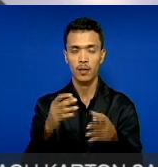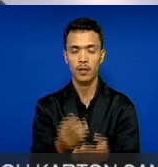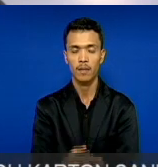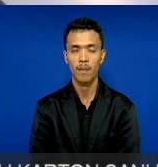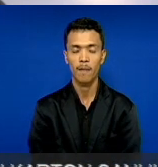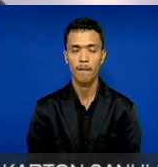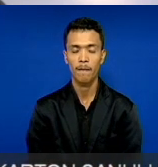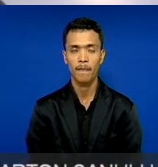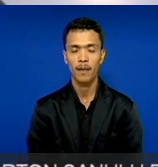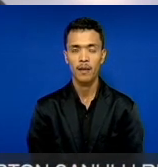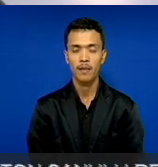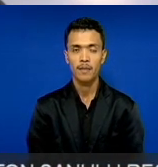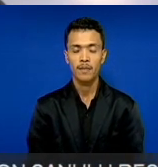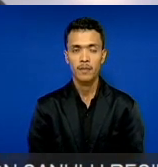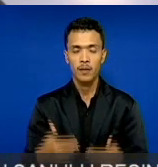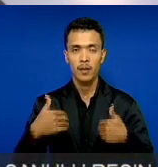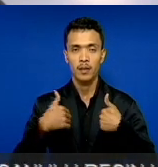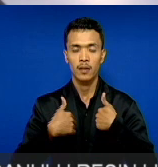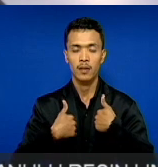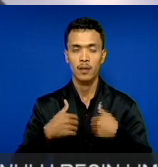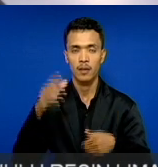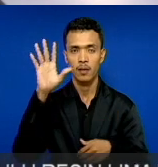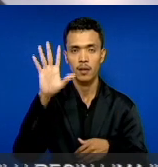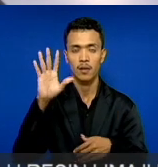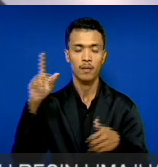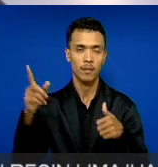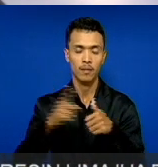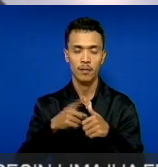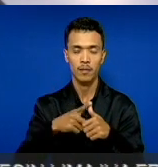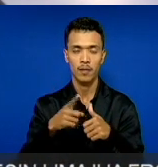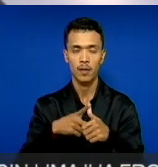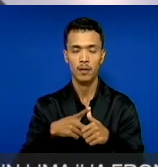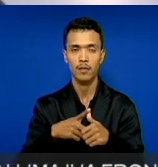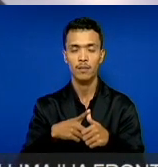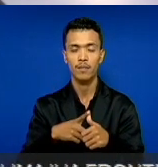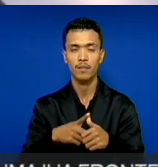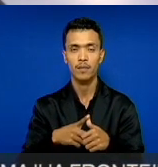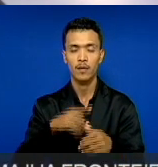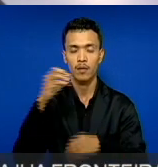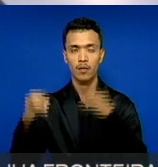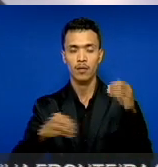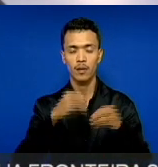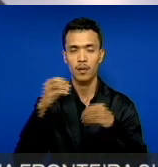principal e a Lima, primeiro maga conaba